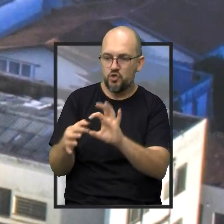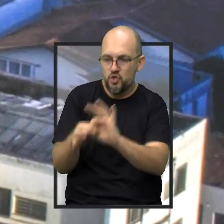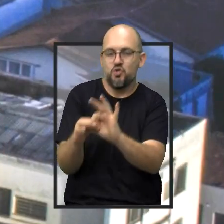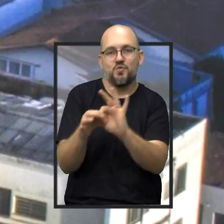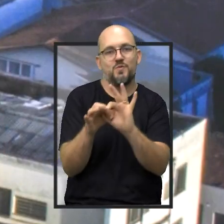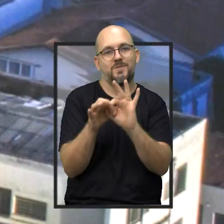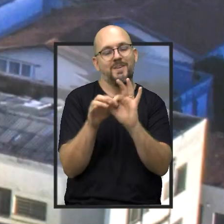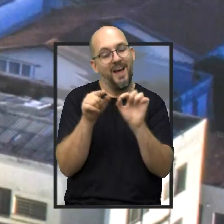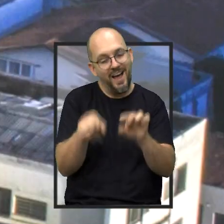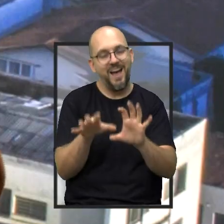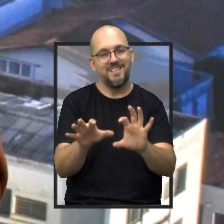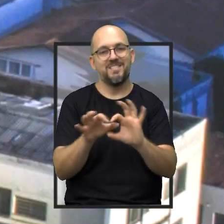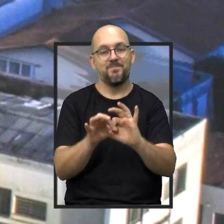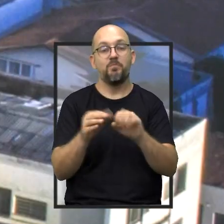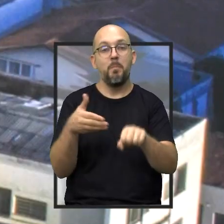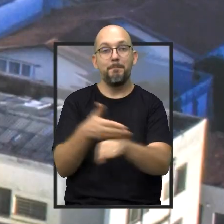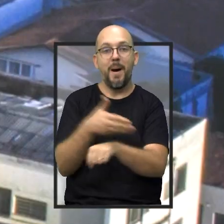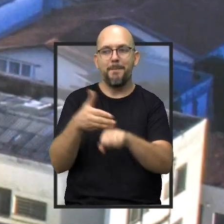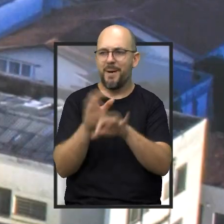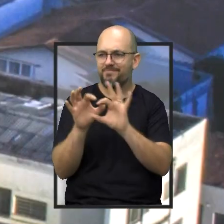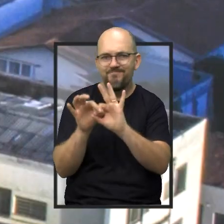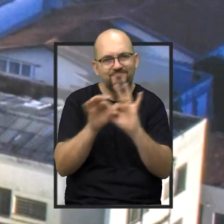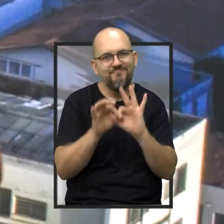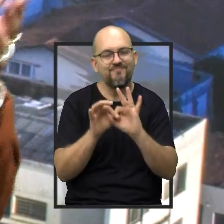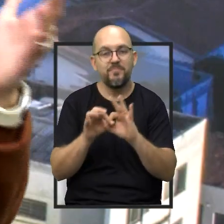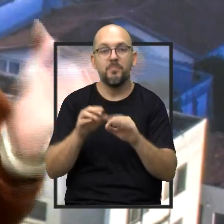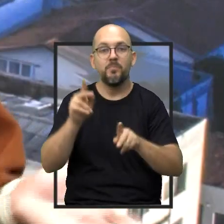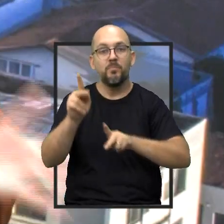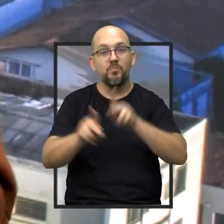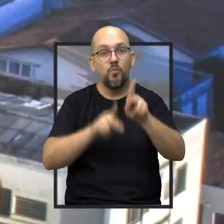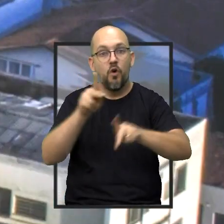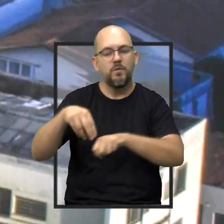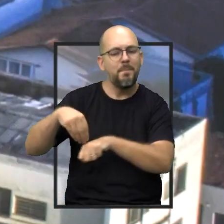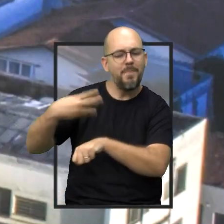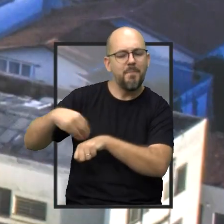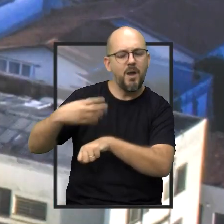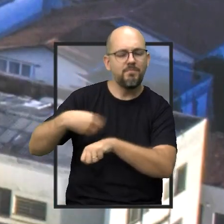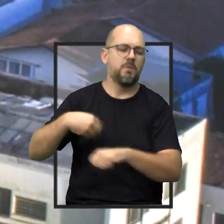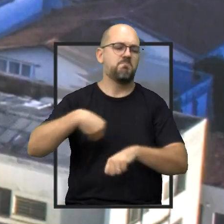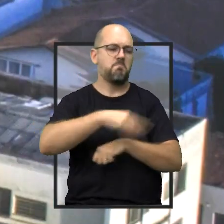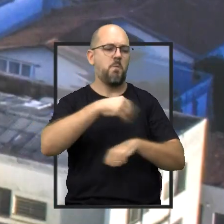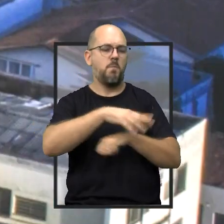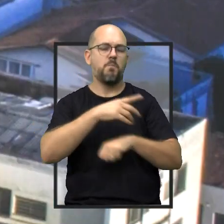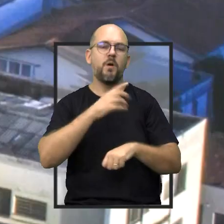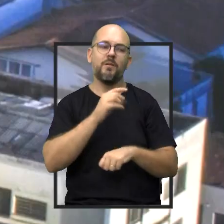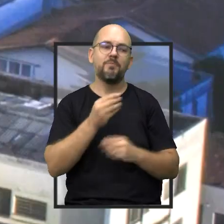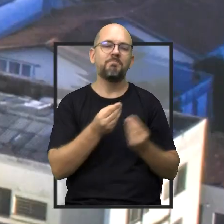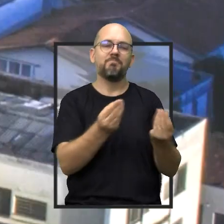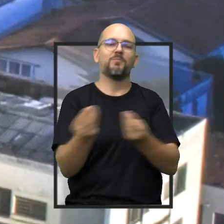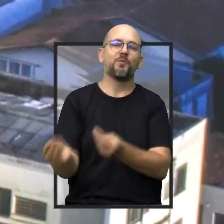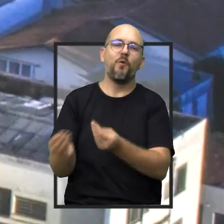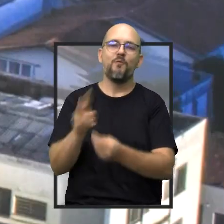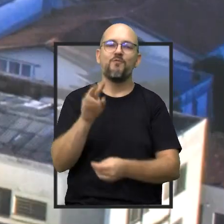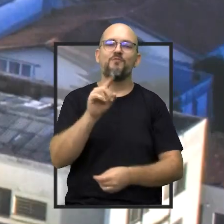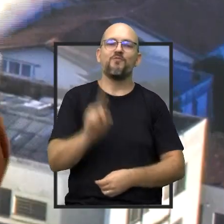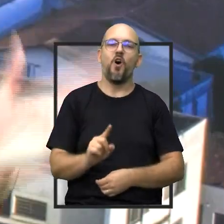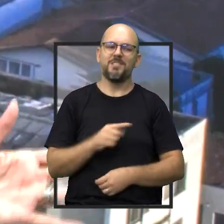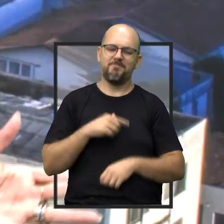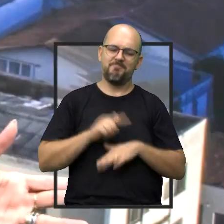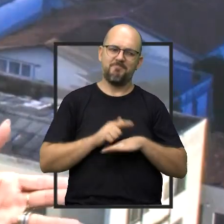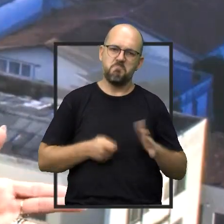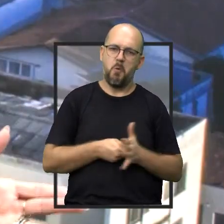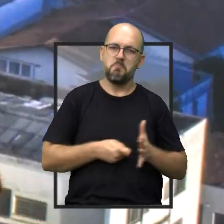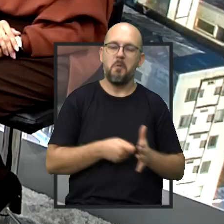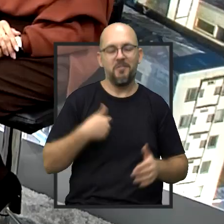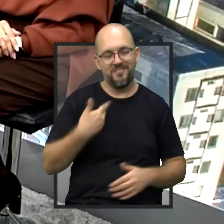população. É um mandato participativo, onde é a população que traz as demandas e eu só dou voz para elas. Dou voz e faço